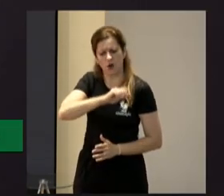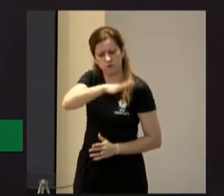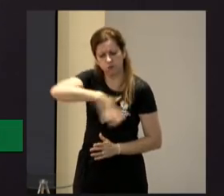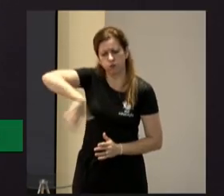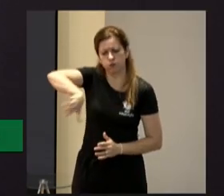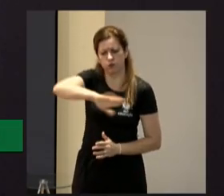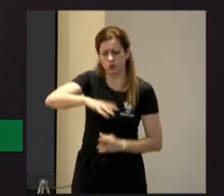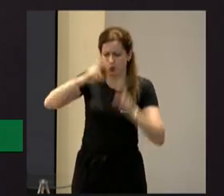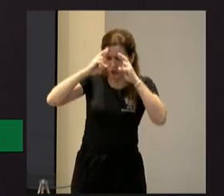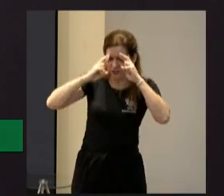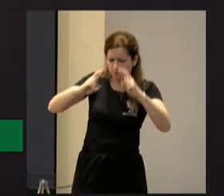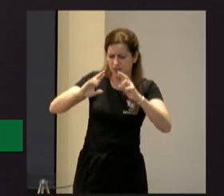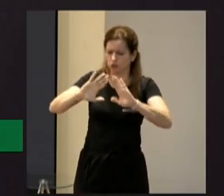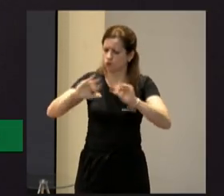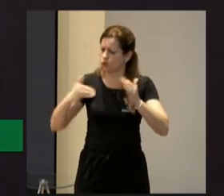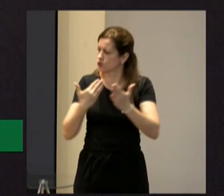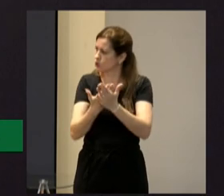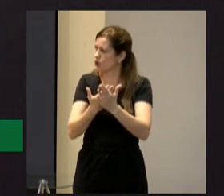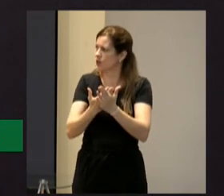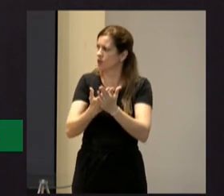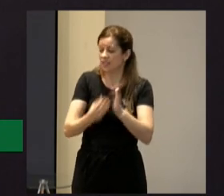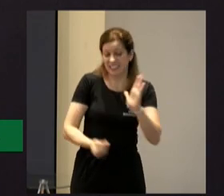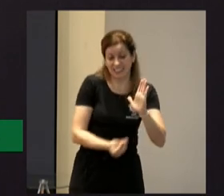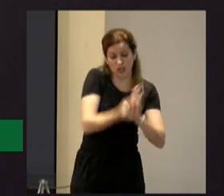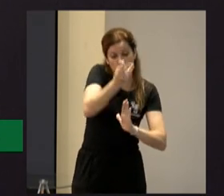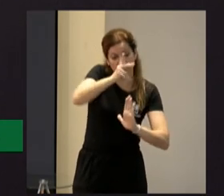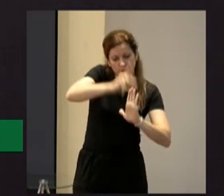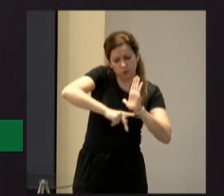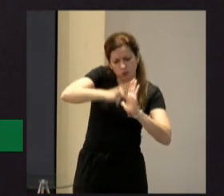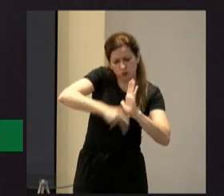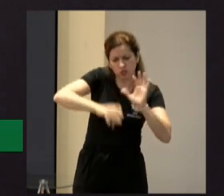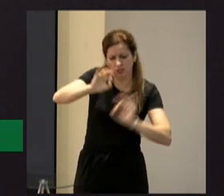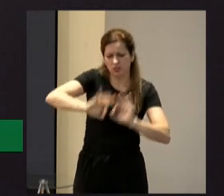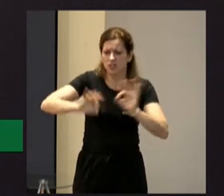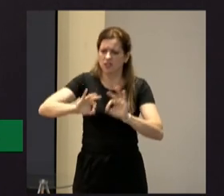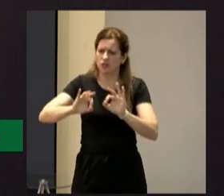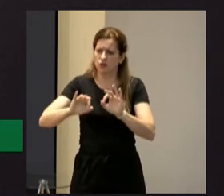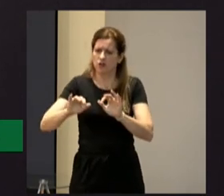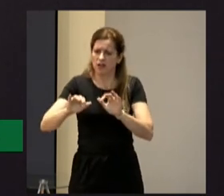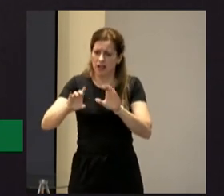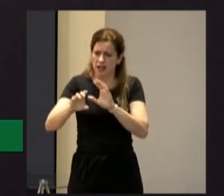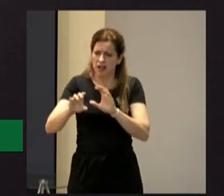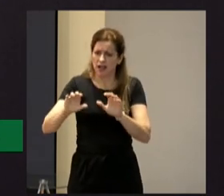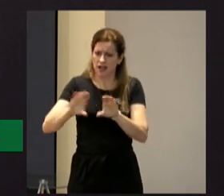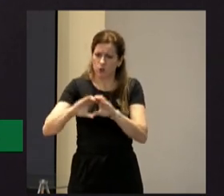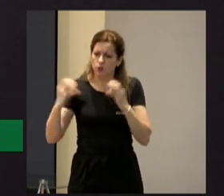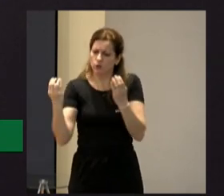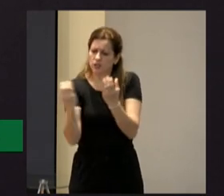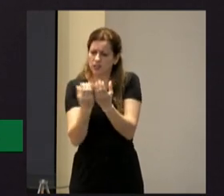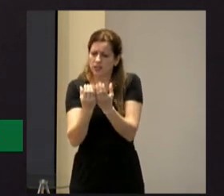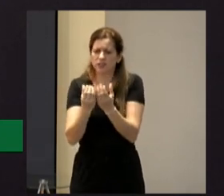quando a escola propõe um projeto, eles já estão junto com a gente. Tem